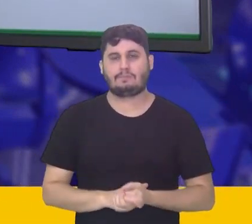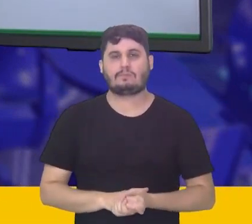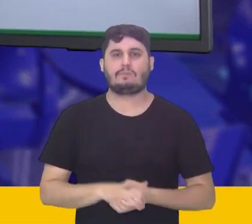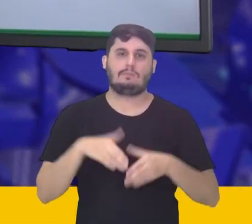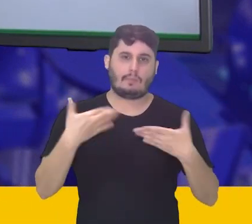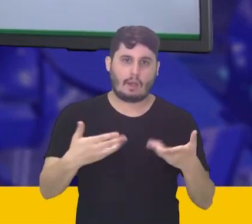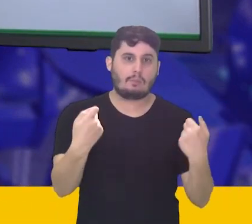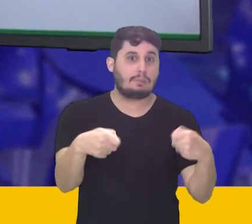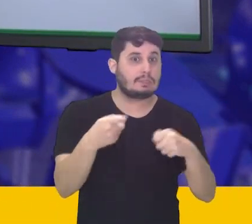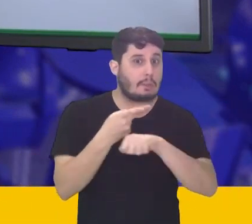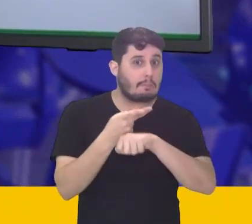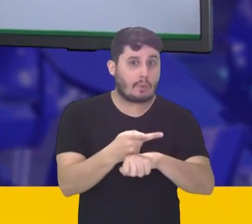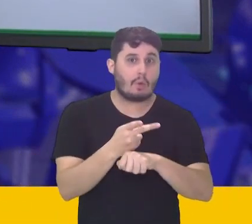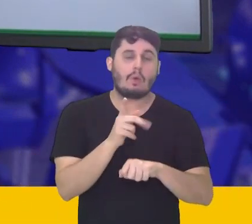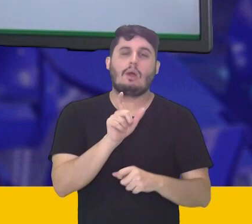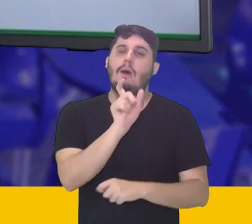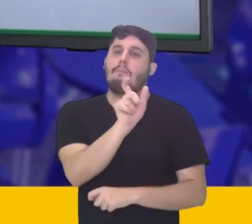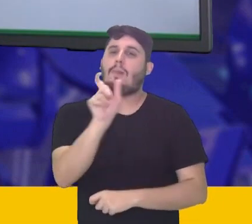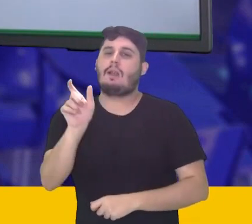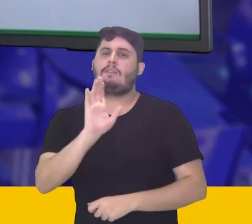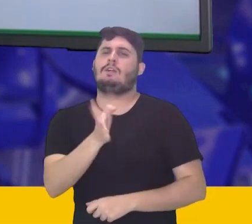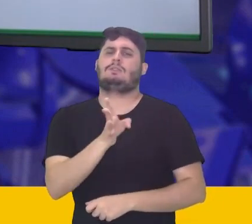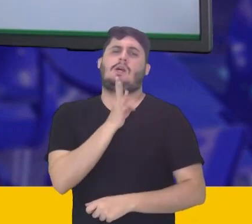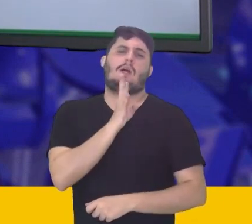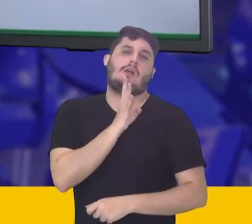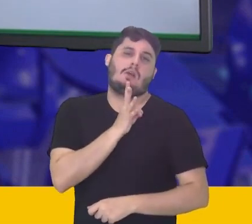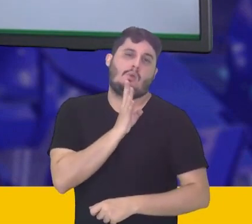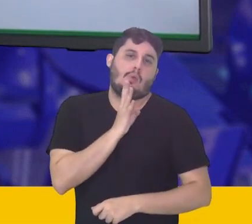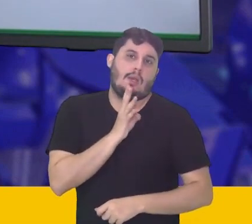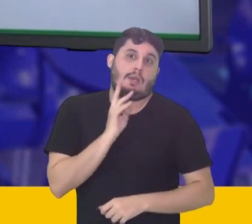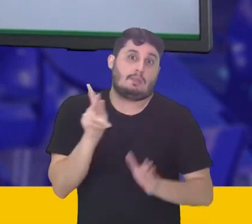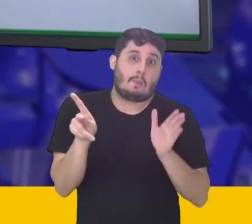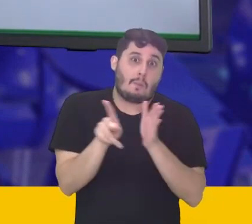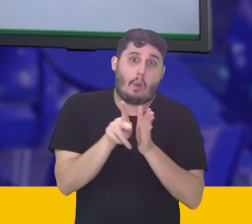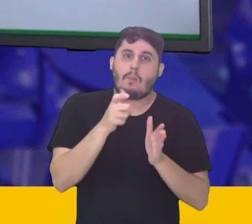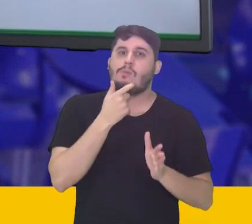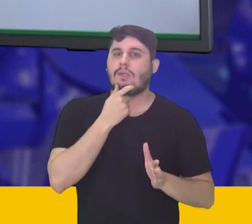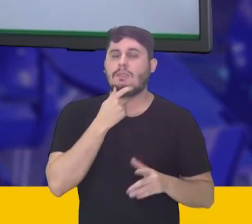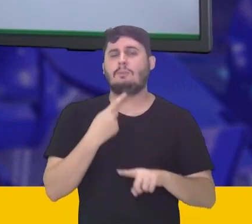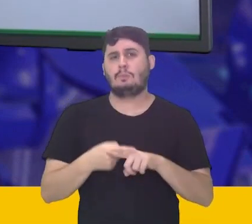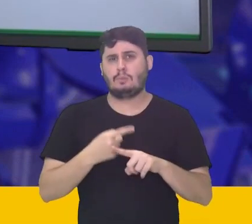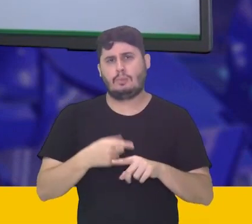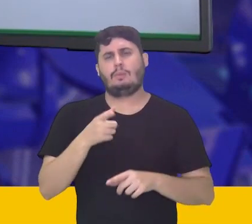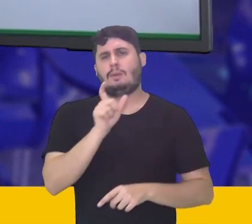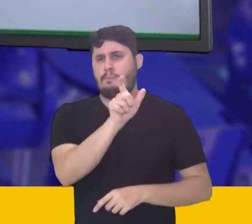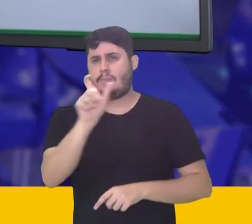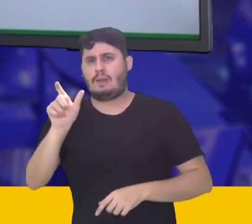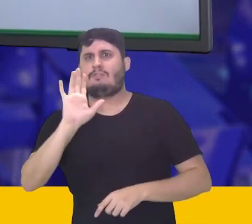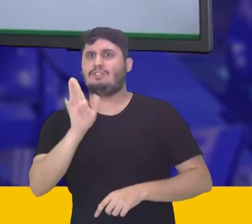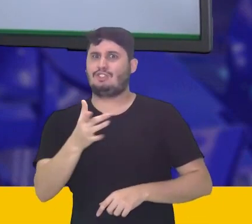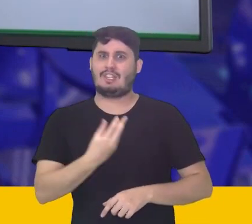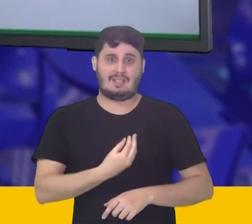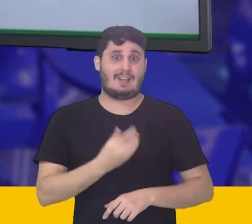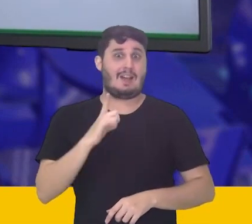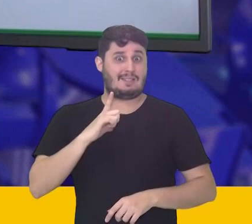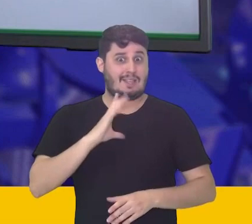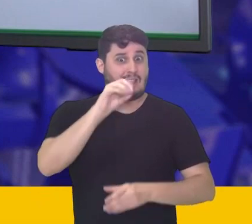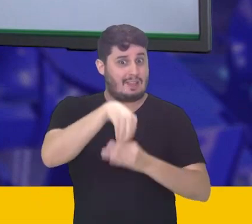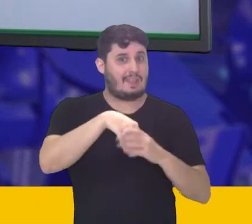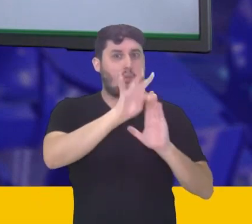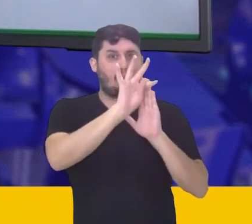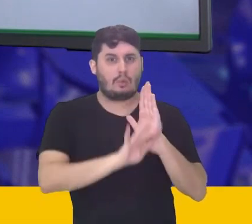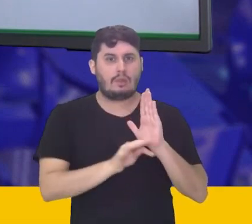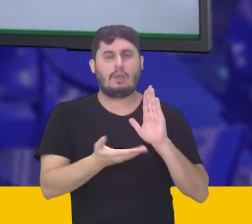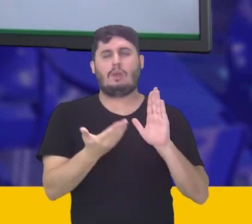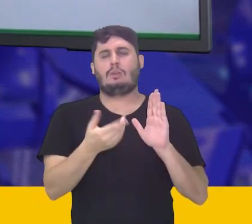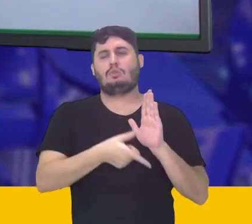procurar por palavras que a gente já conhece, né? Muitas dessas palavras tem nos outros textos dessa nossa apostila,